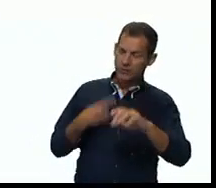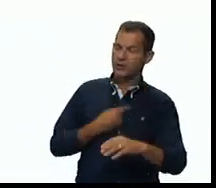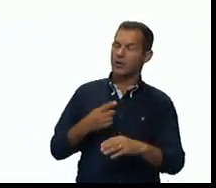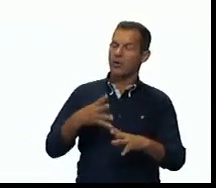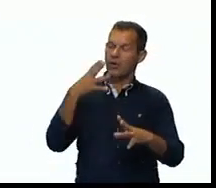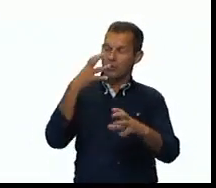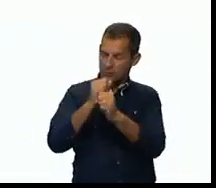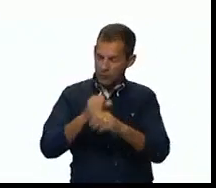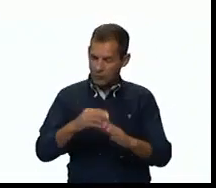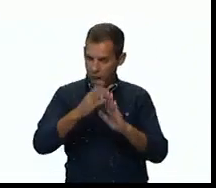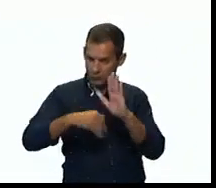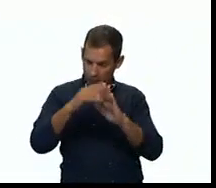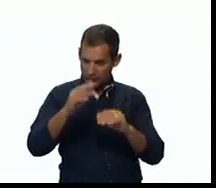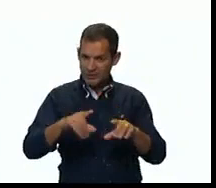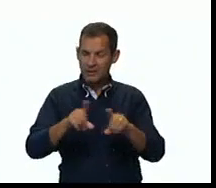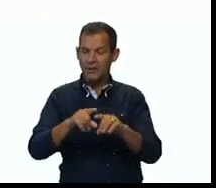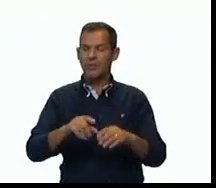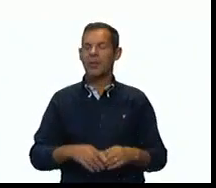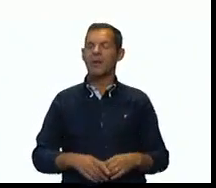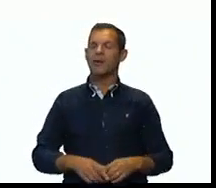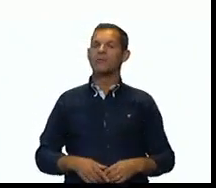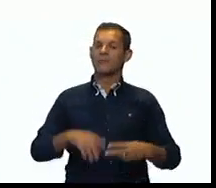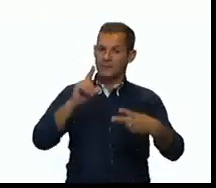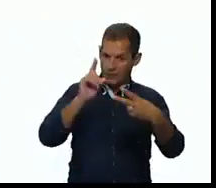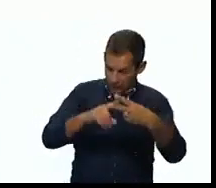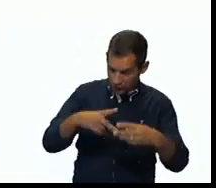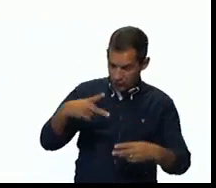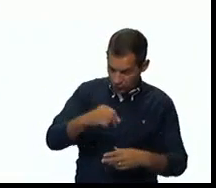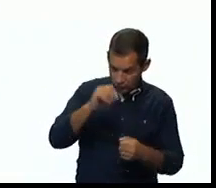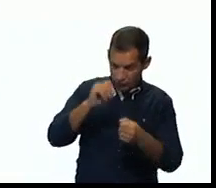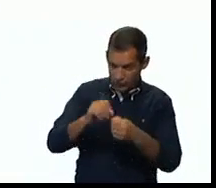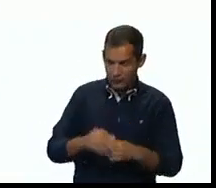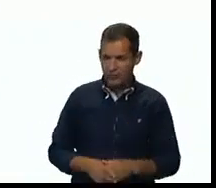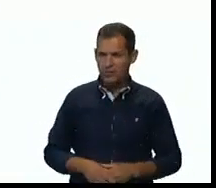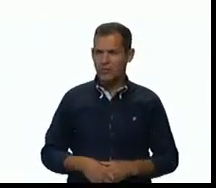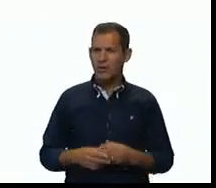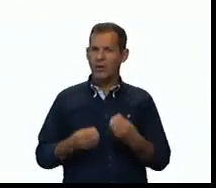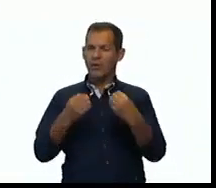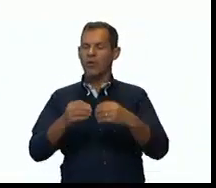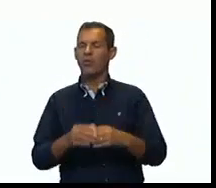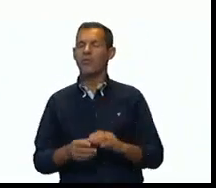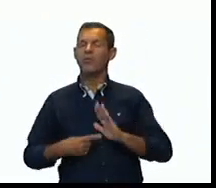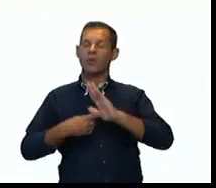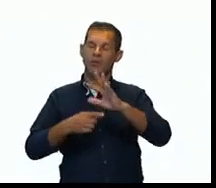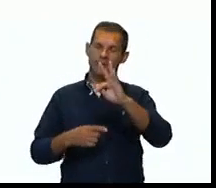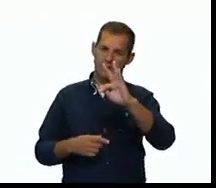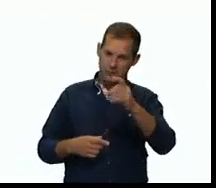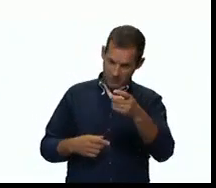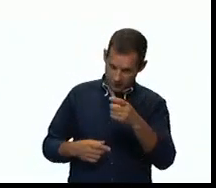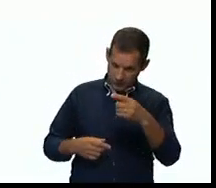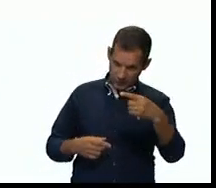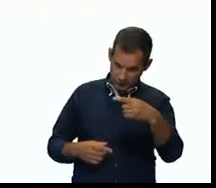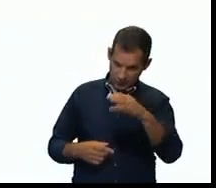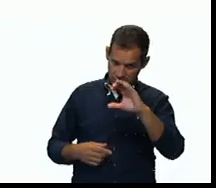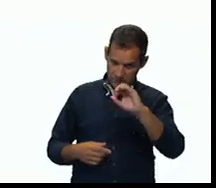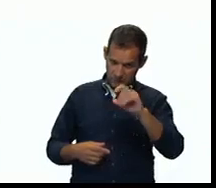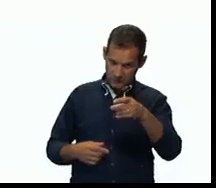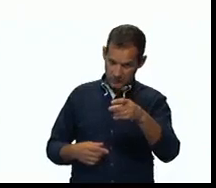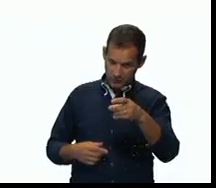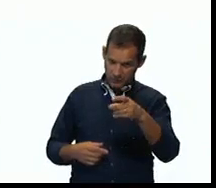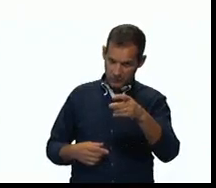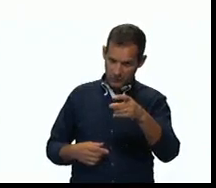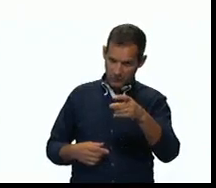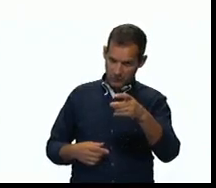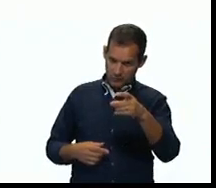chapa corresponde à anterior, com um corte realizado conforme a função f de x igual a menos 0,5x